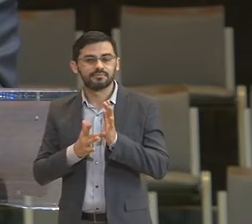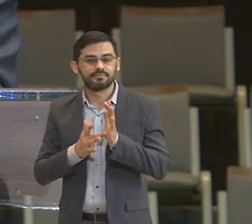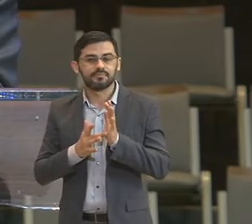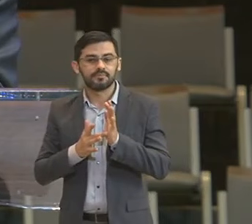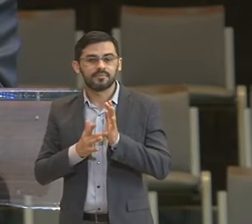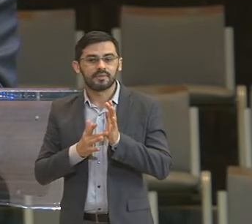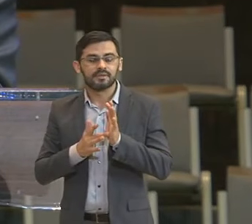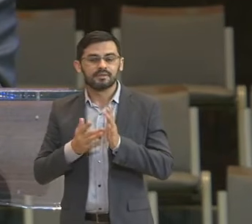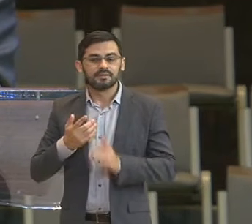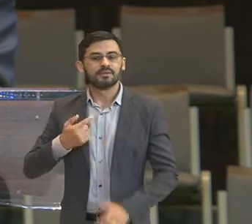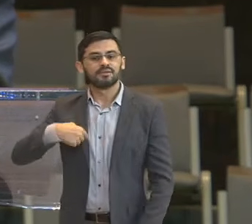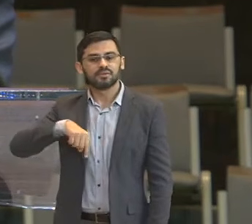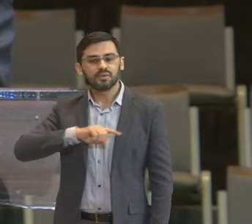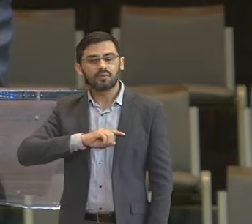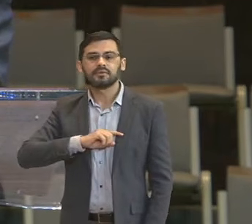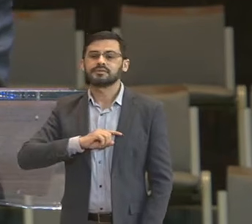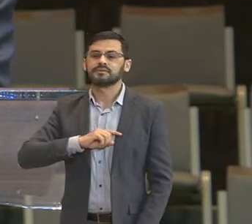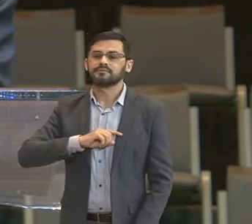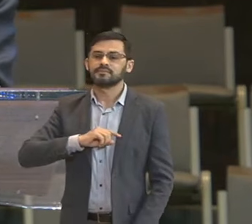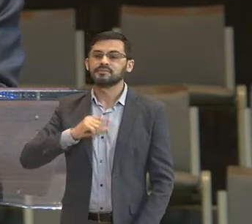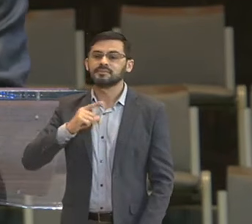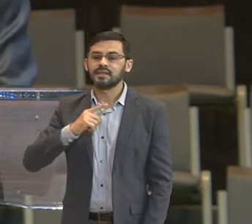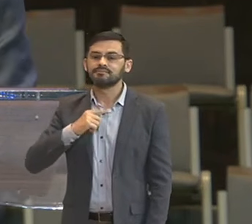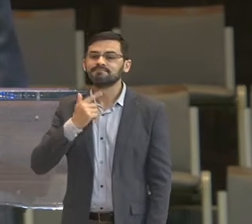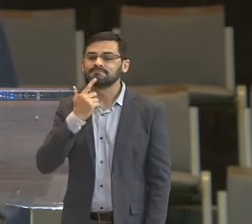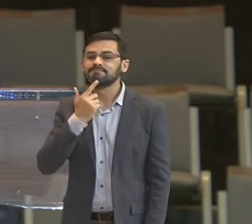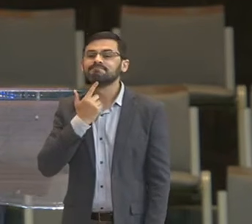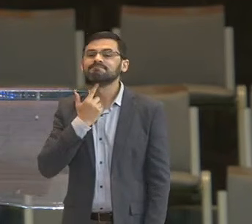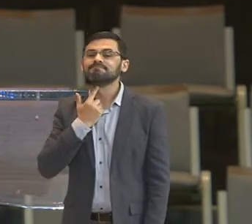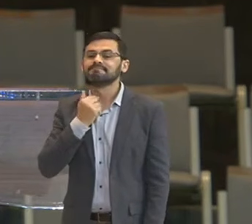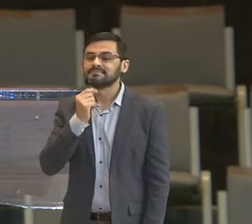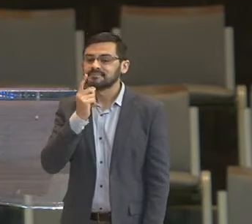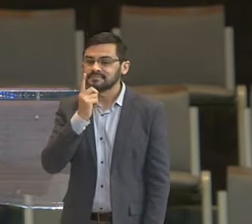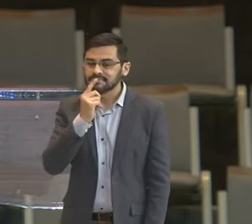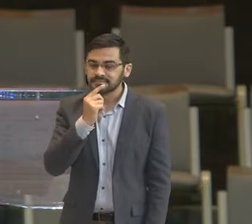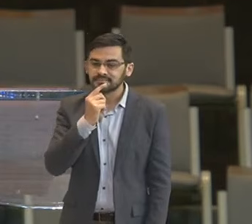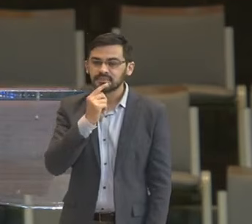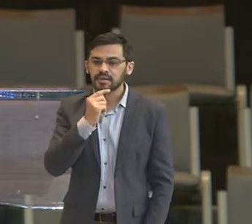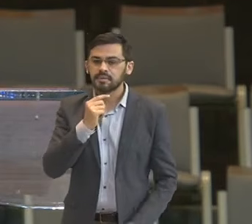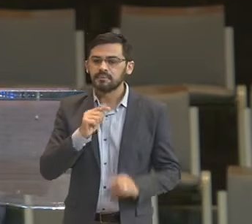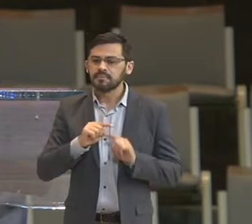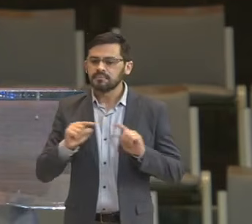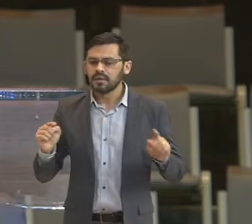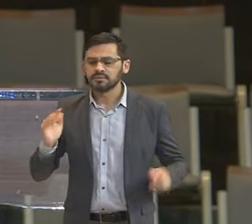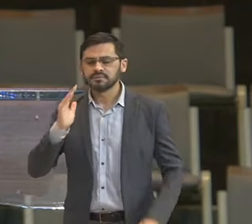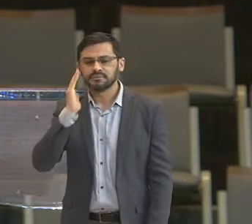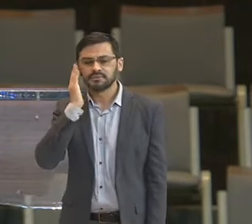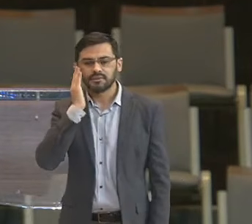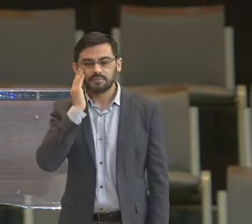E a gente tem sede. E sabe,